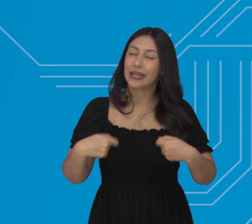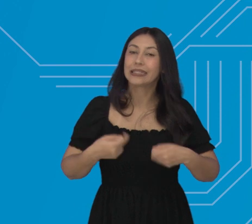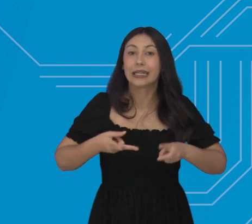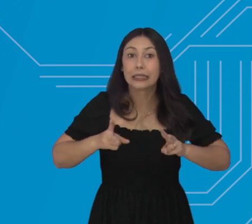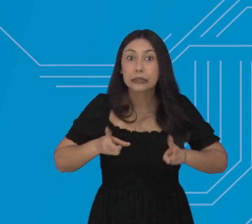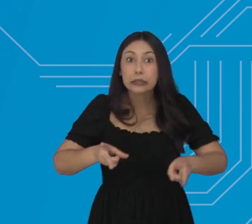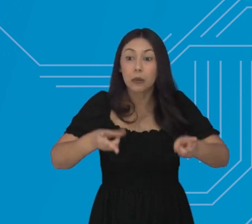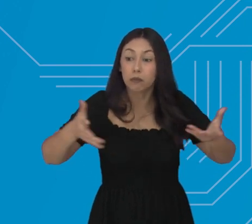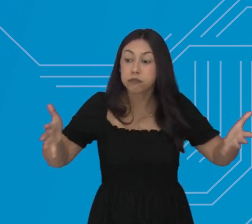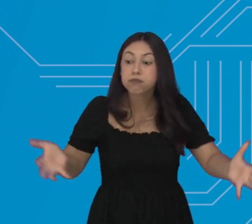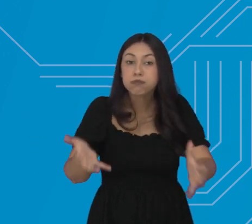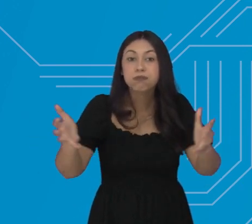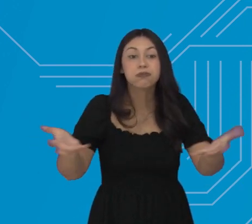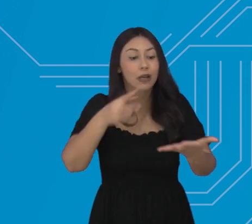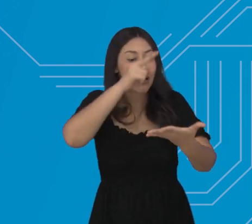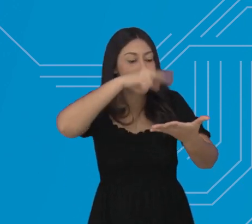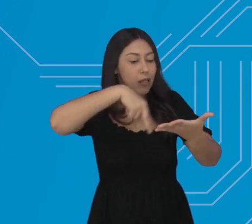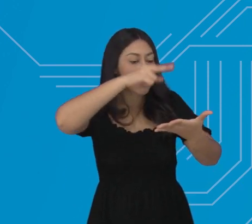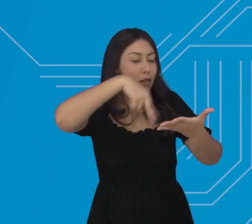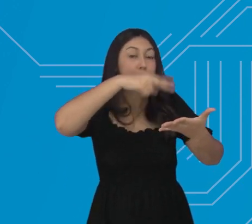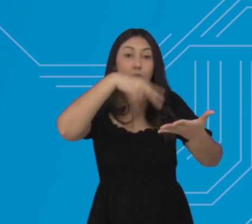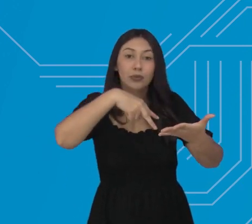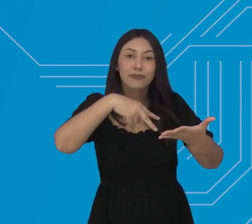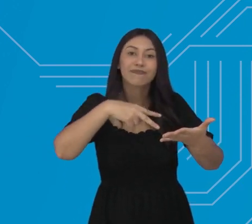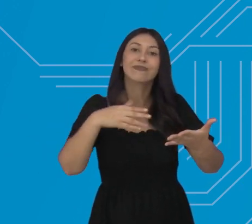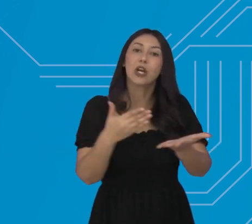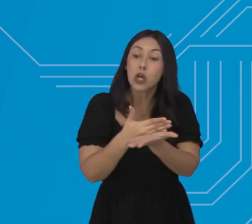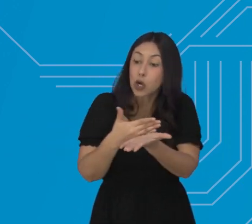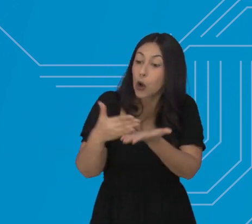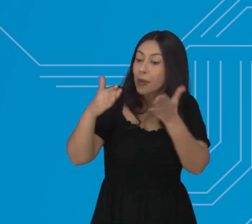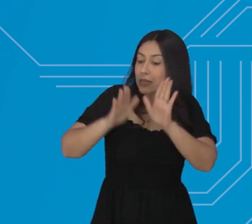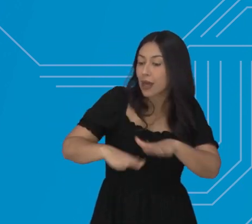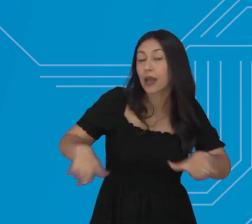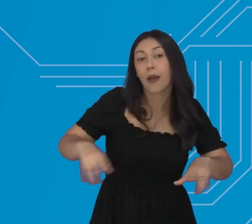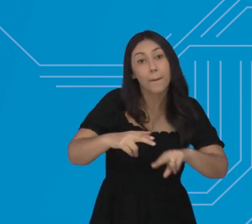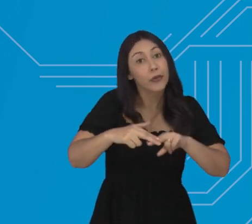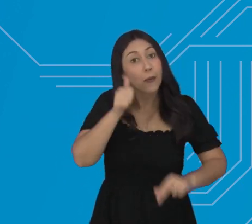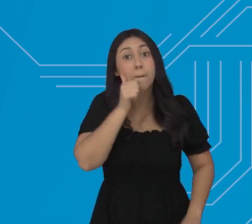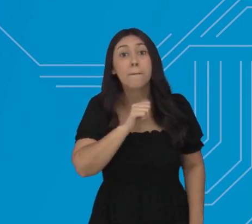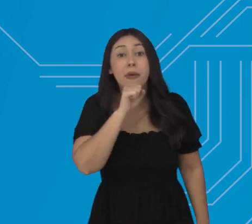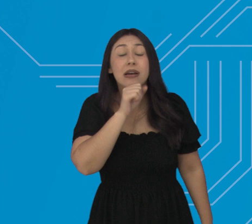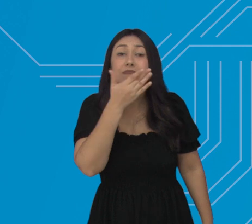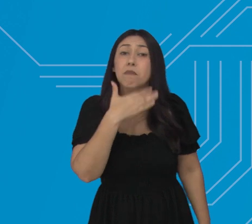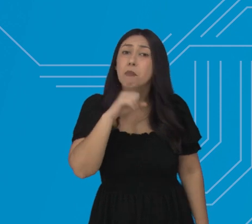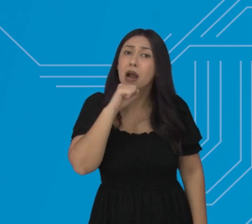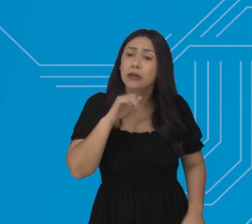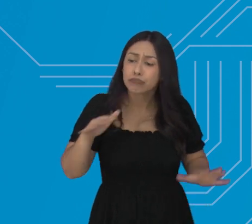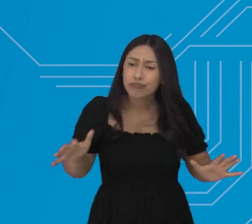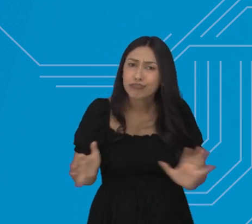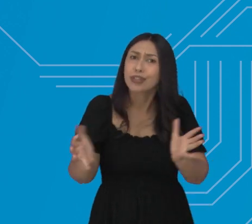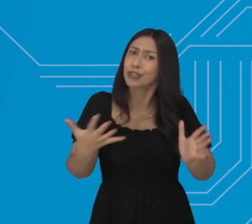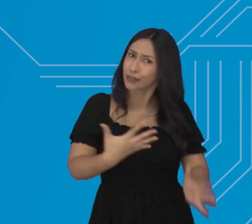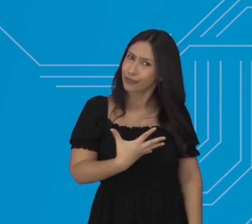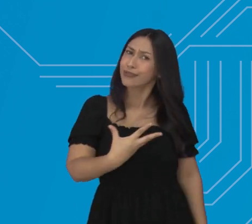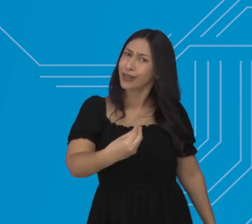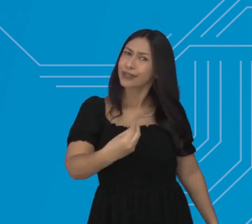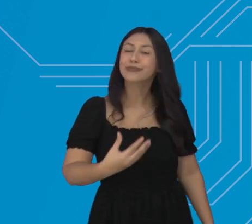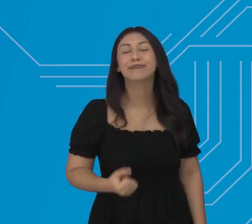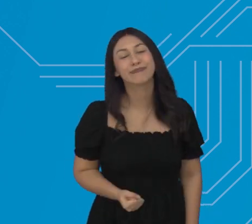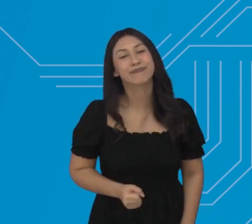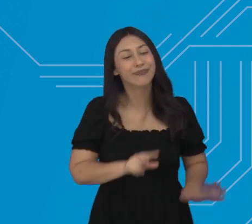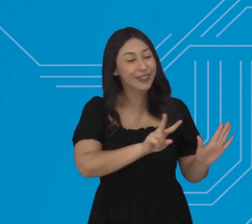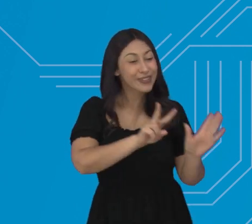incentivar sempre o gosto pela leitura e pelos livros. E claro, como tudo começa na infância, pais responsáveis, incentivem seus filhos,